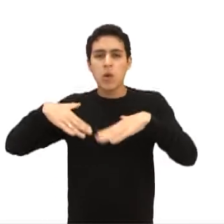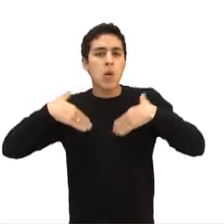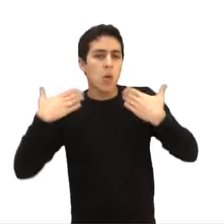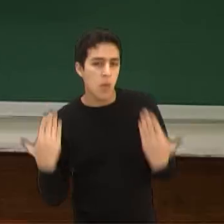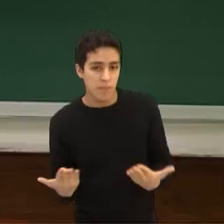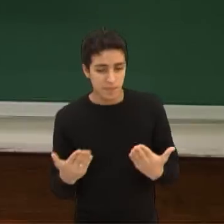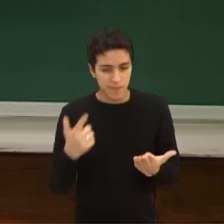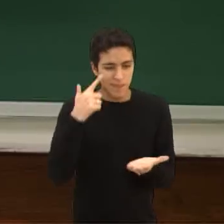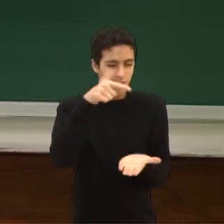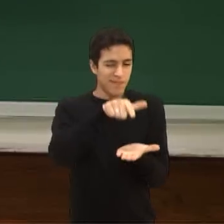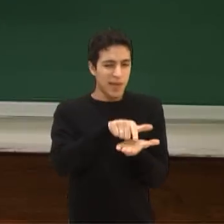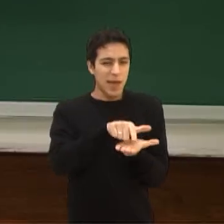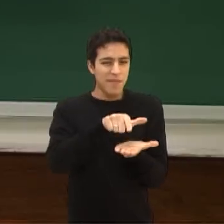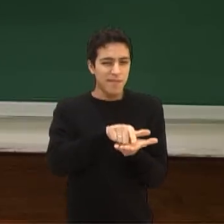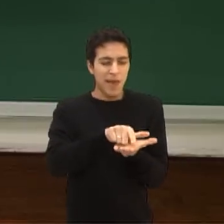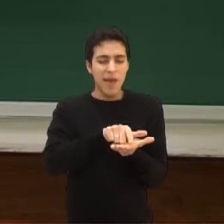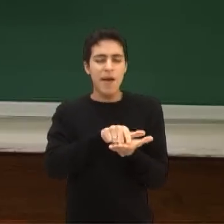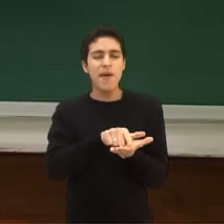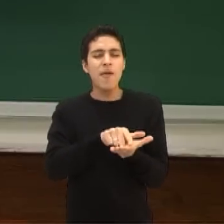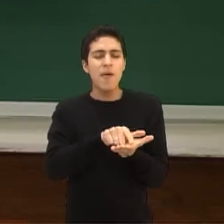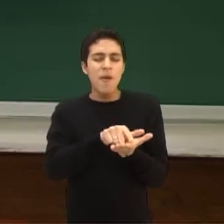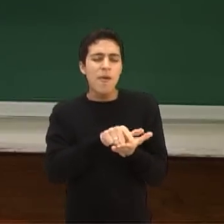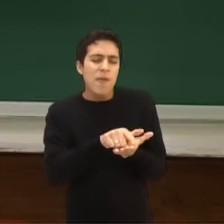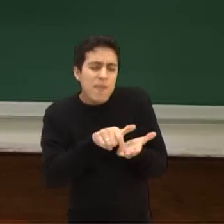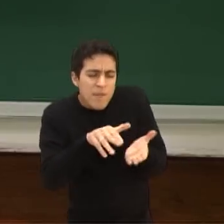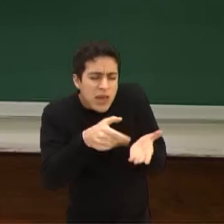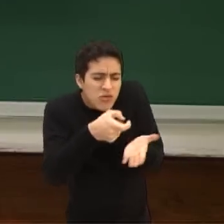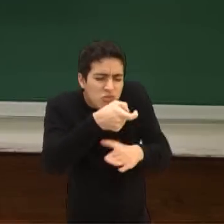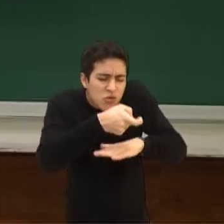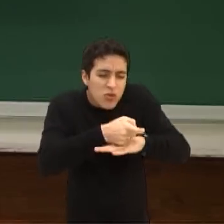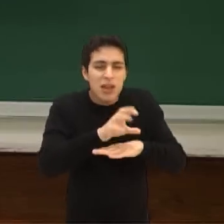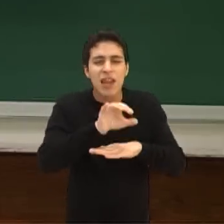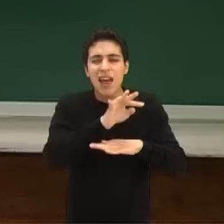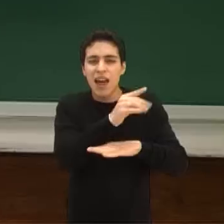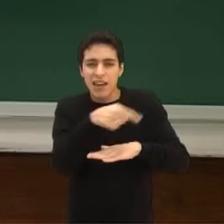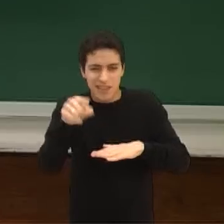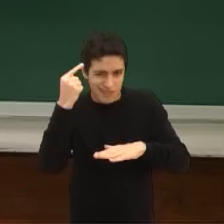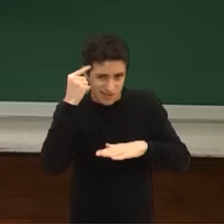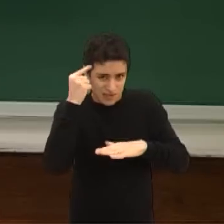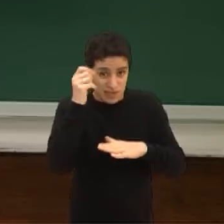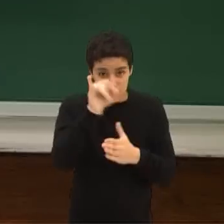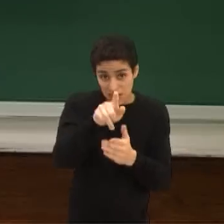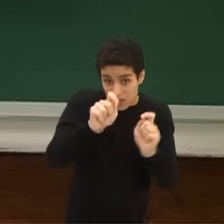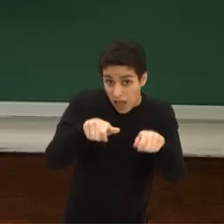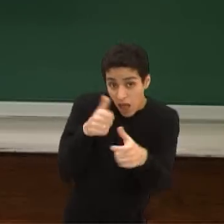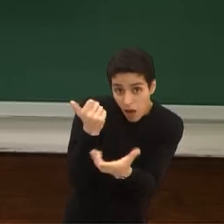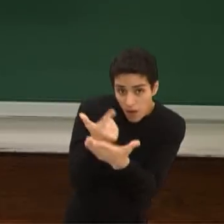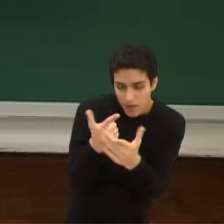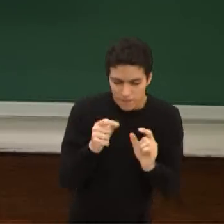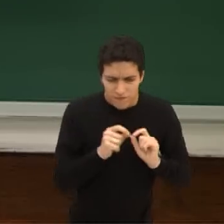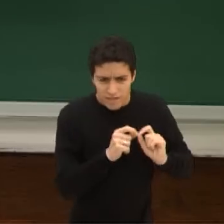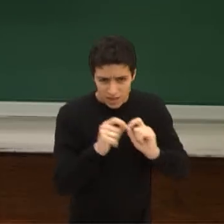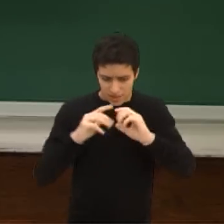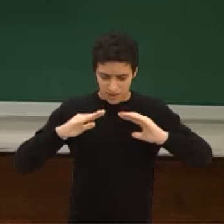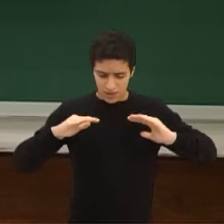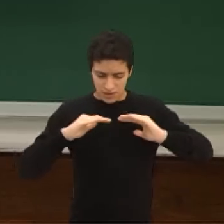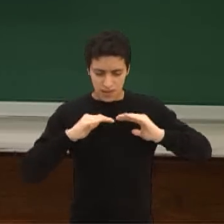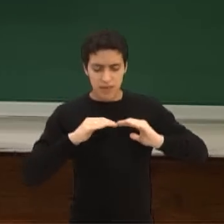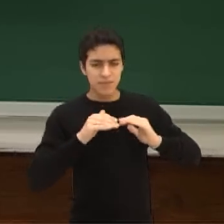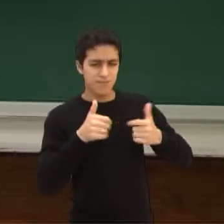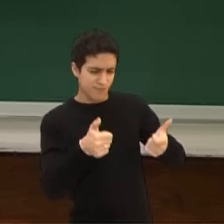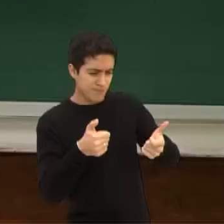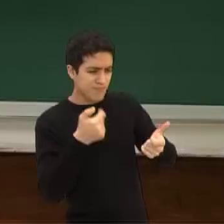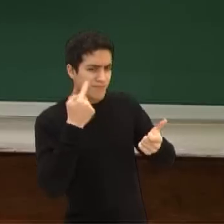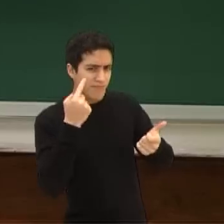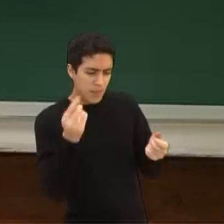primeiro, papel cartão é tipo a folha sulfite, só que mais durinha. Se vocês conseguirem comprar para fazer em casa, o sólido vai